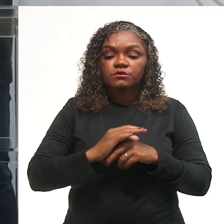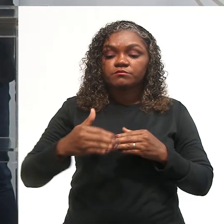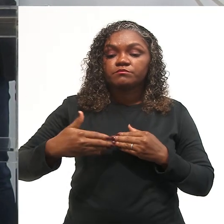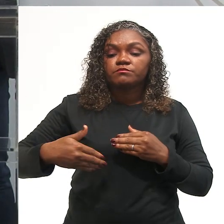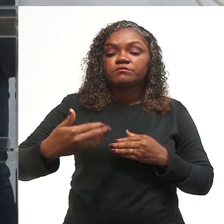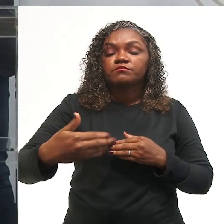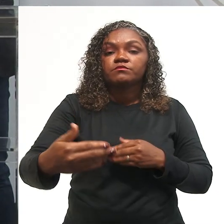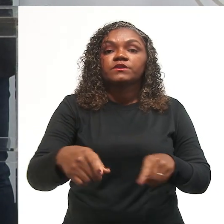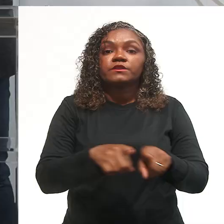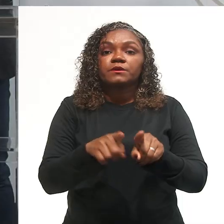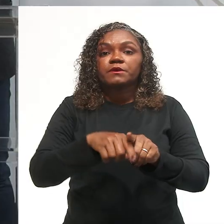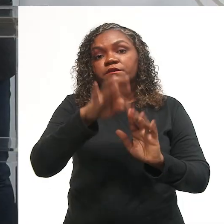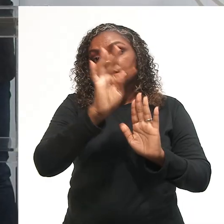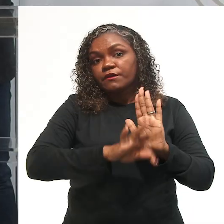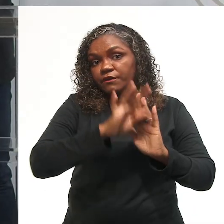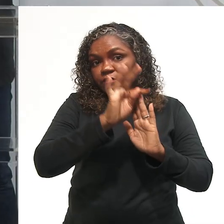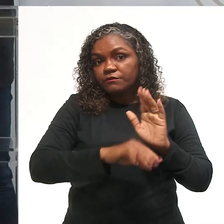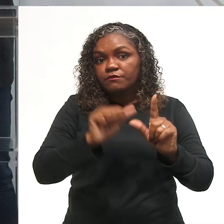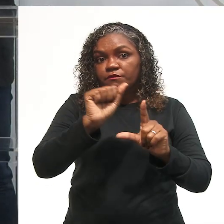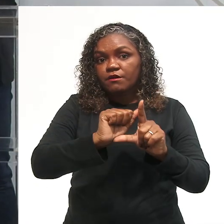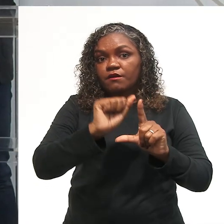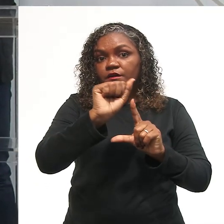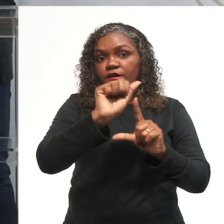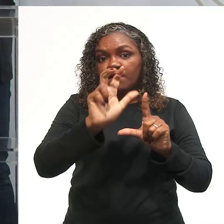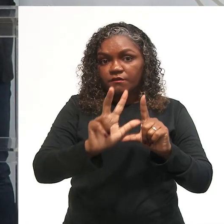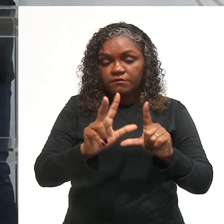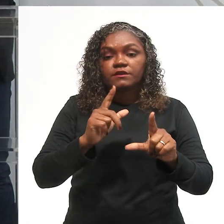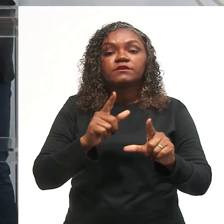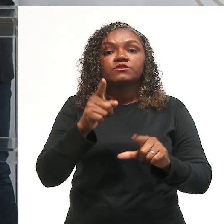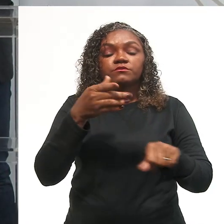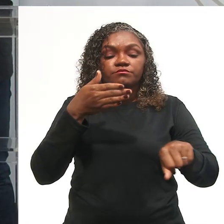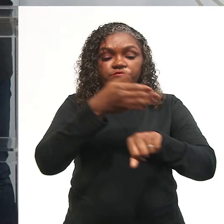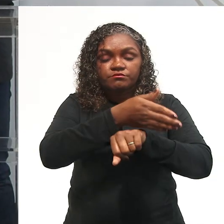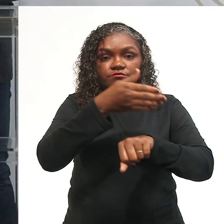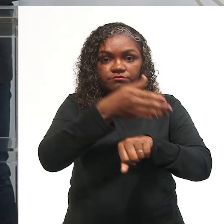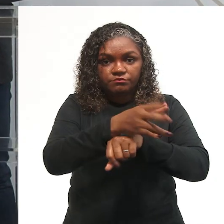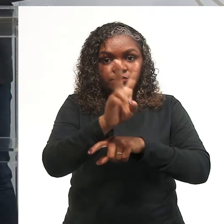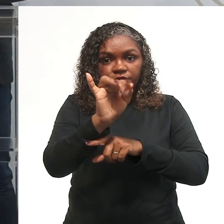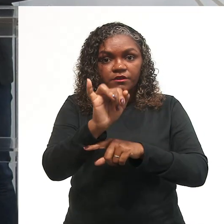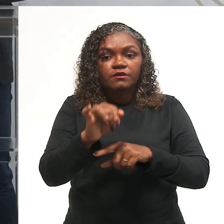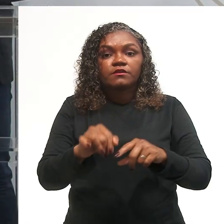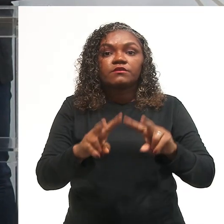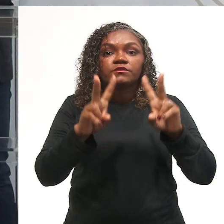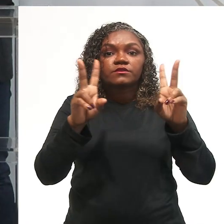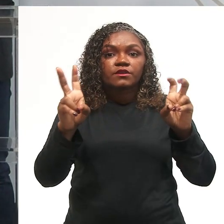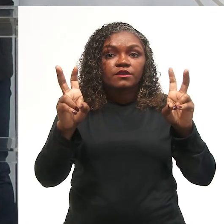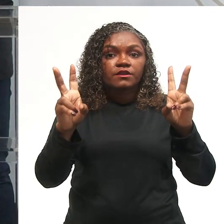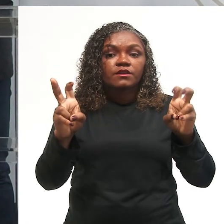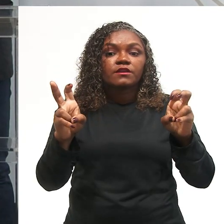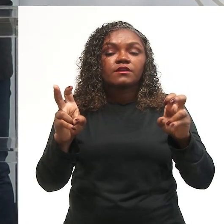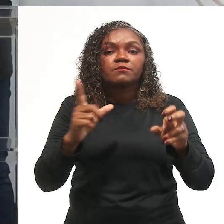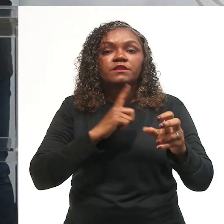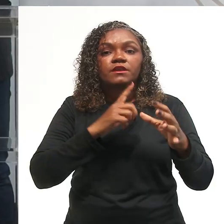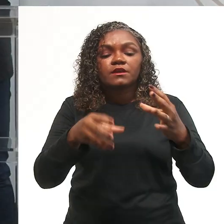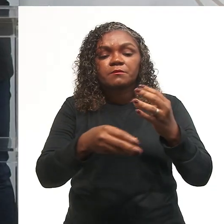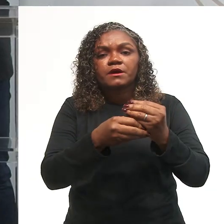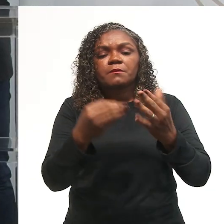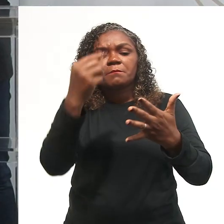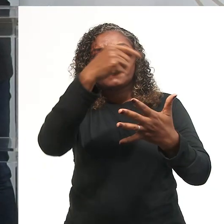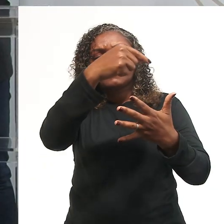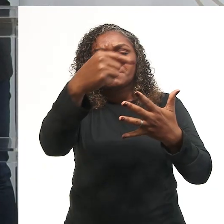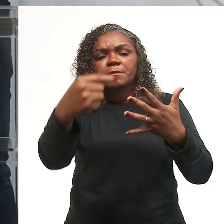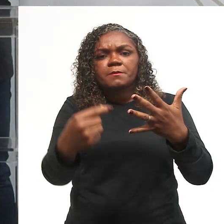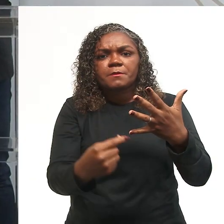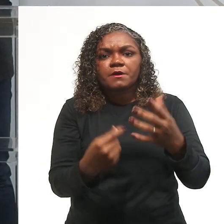curso, né, e no seu material escrito também no AVA, você vai ter acesso a esse material que compõe aí toda essa